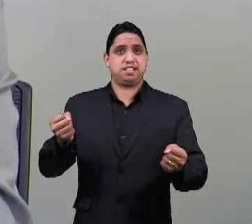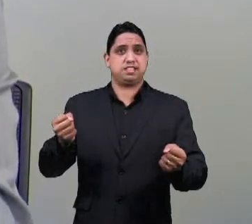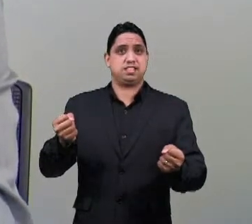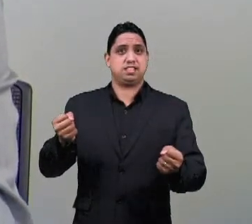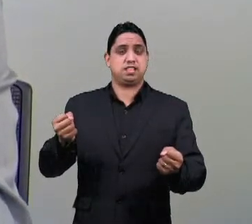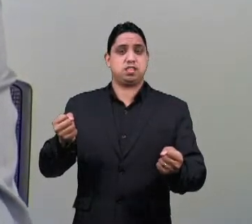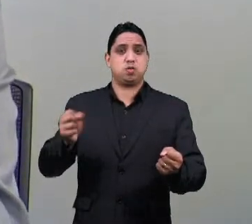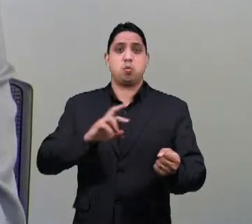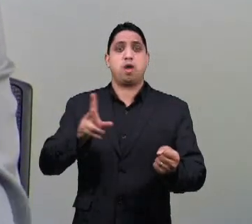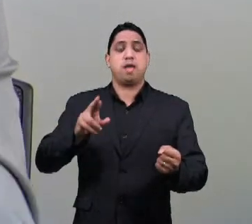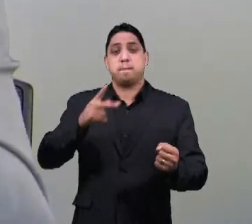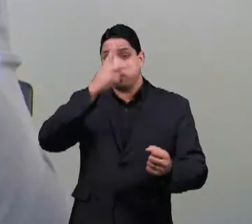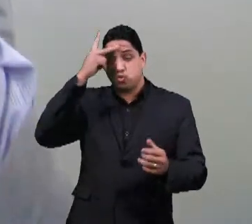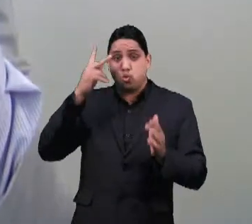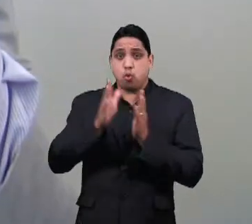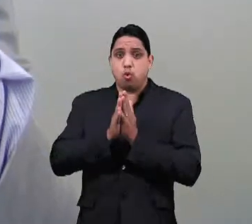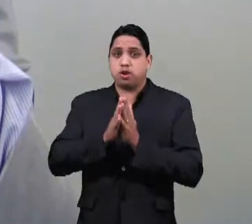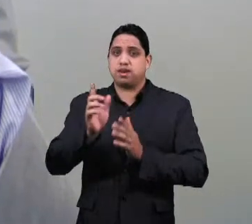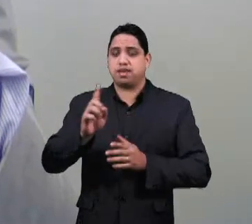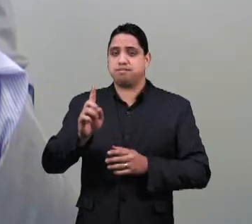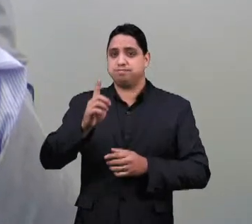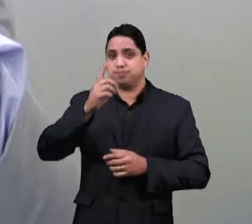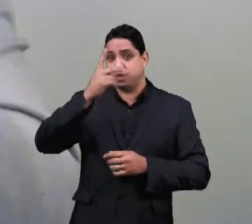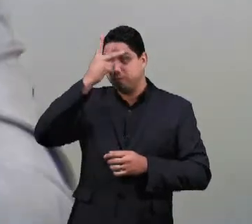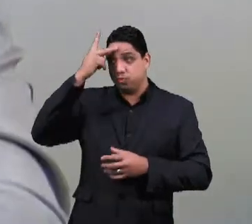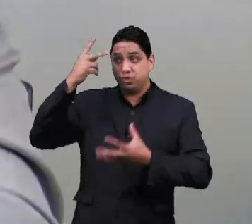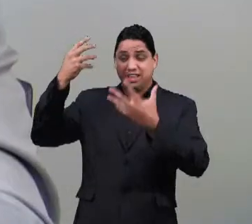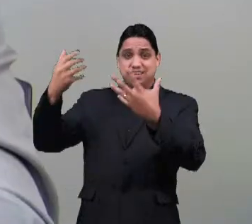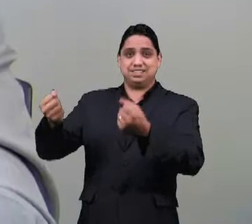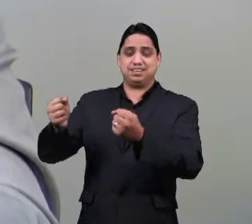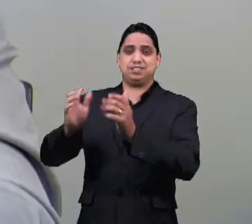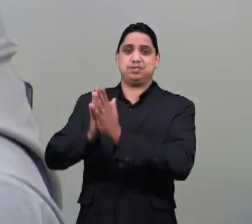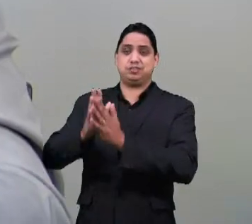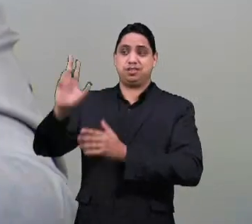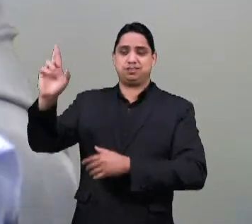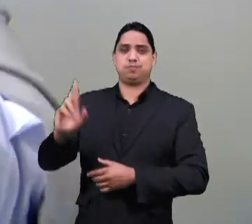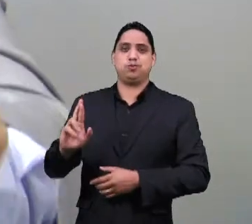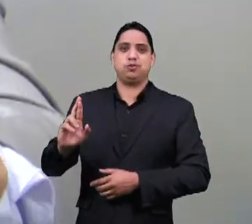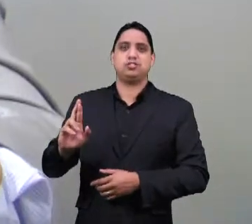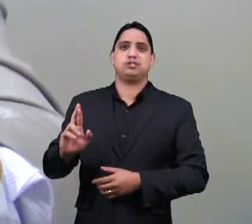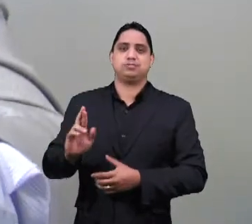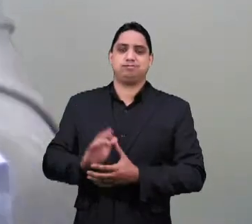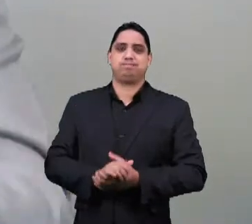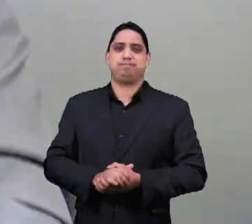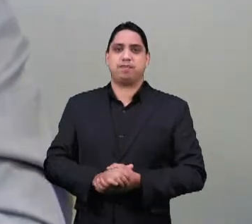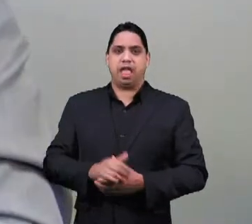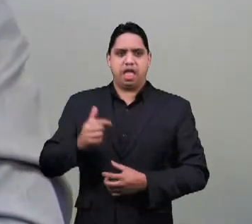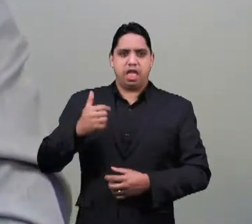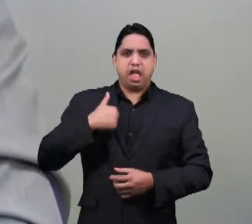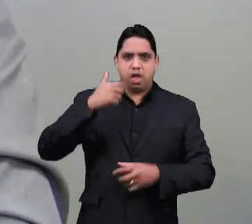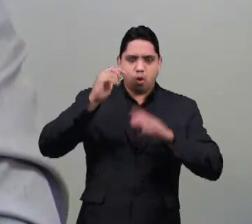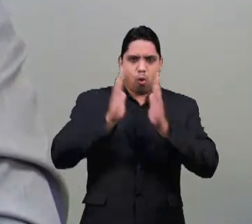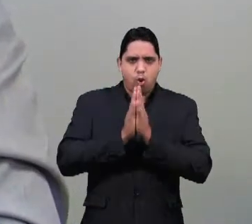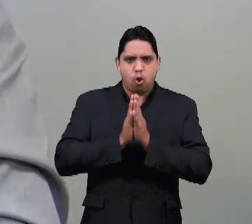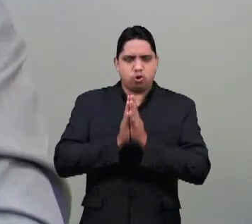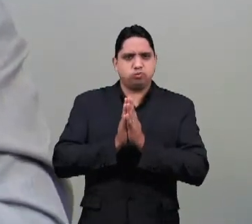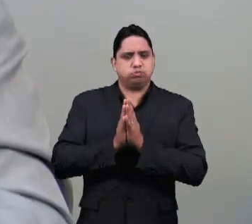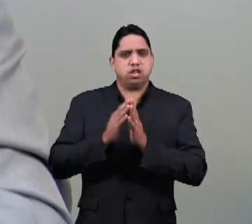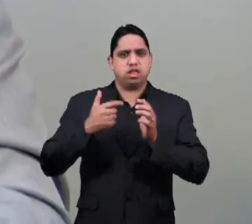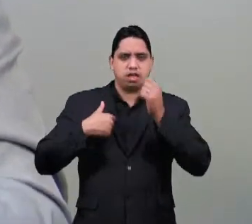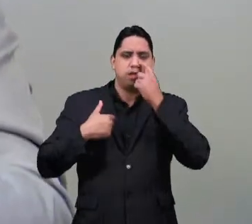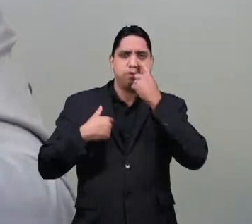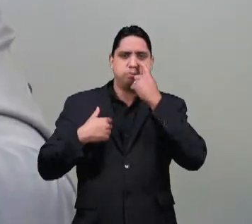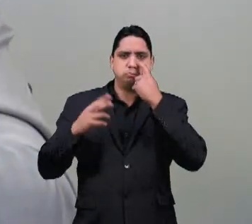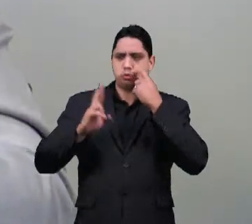quem ora, o poder está em quem ouve a oração e responde a oração. Isso. Aquele que ora, ele é um vaso, ele